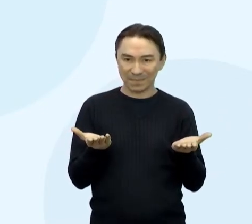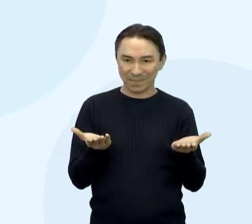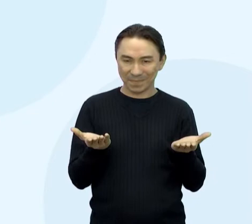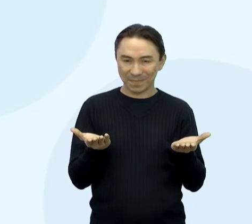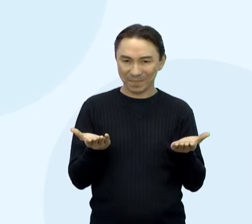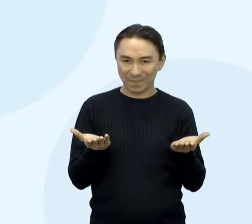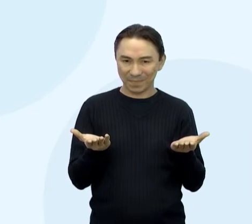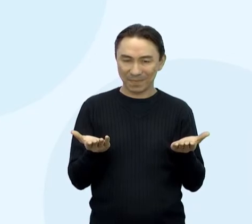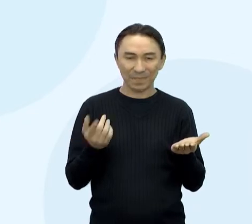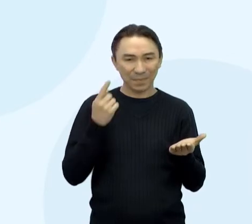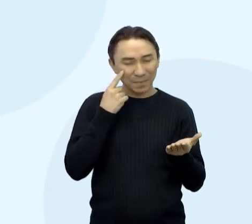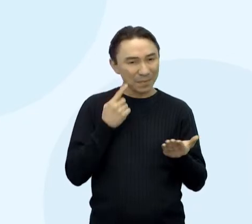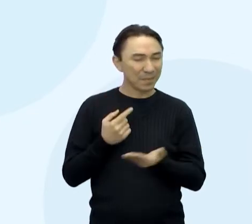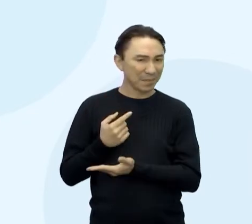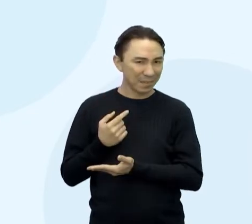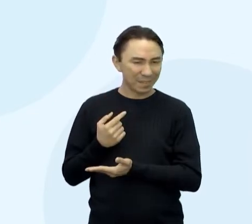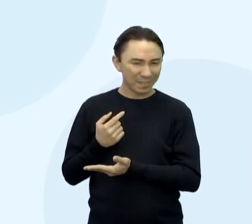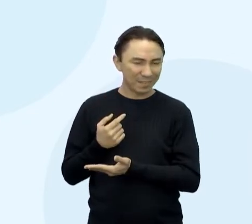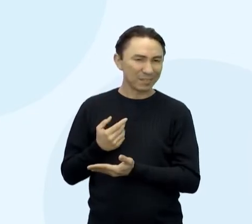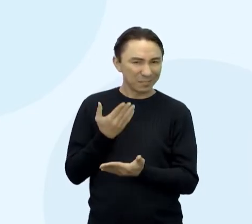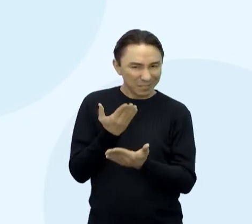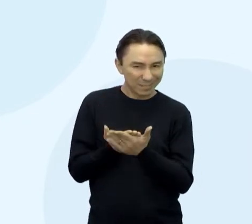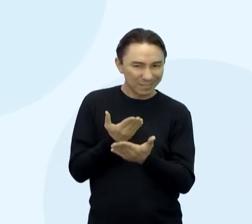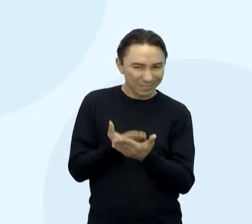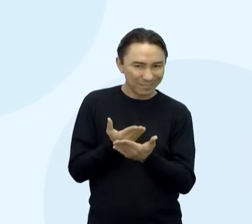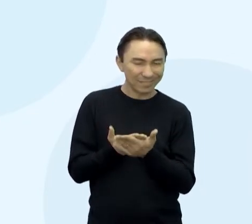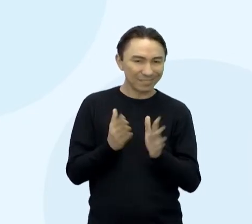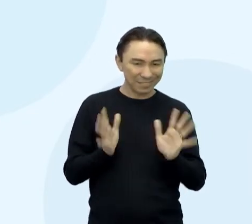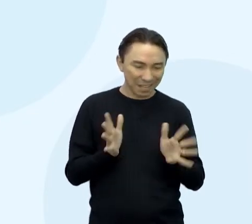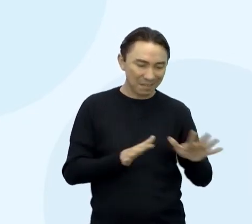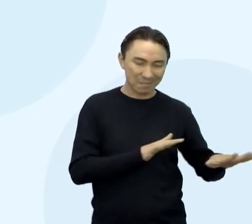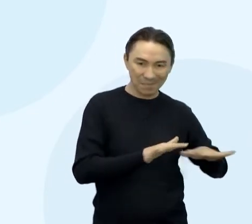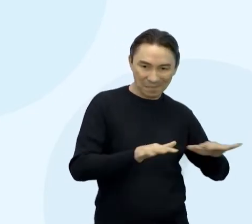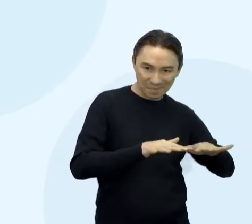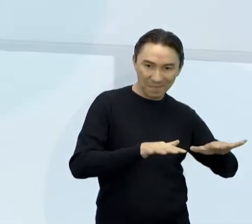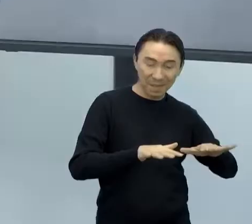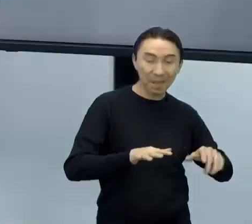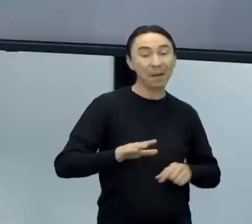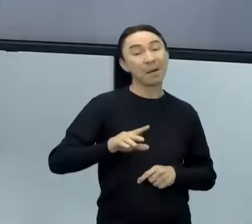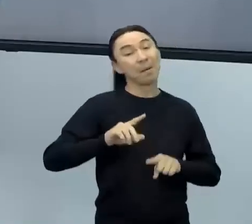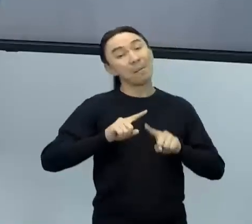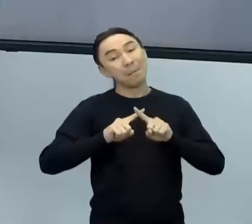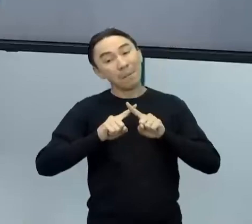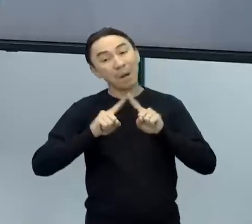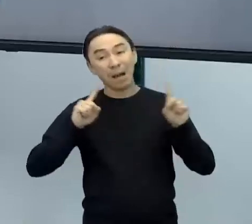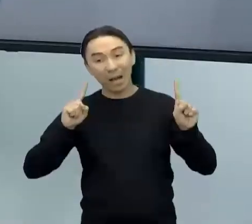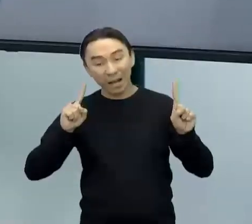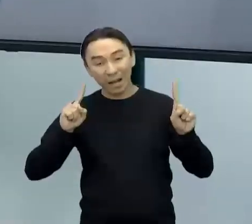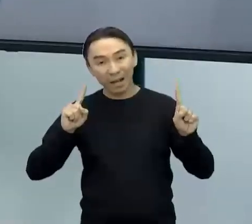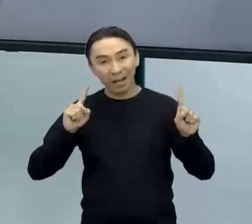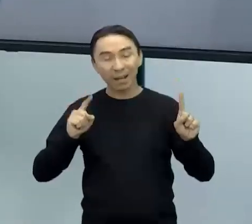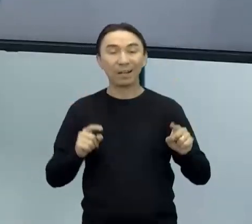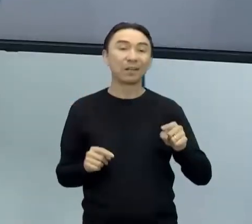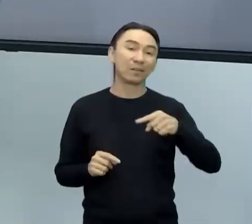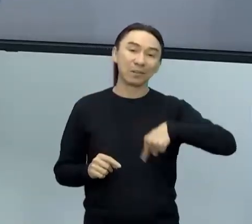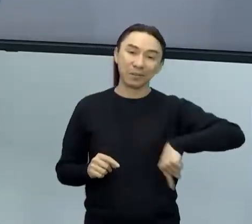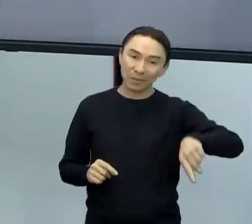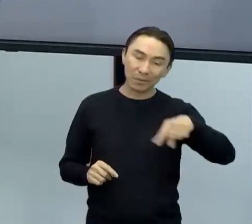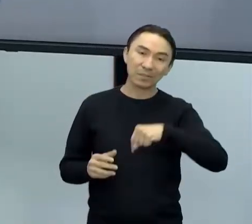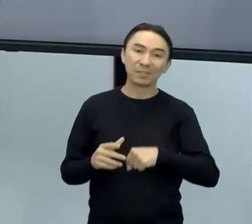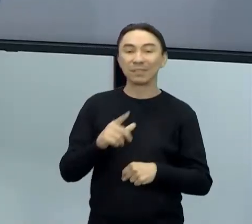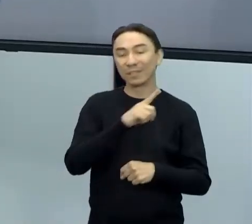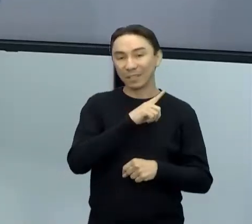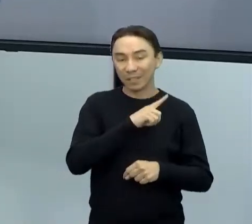Então veja que são as situações que a gente estudou em dinâmica, mas que, porém, todavia, contudo, estão levando a gente para